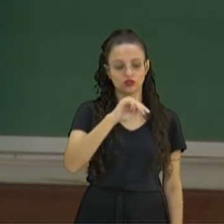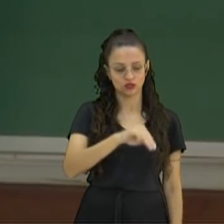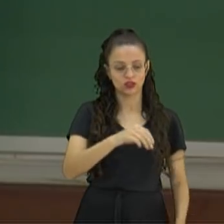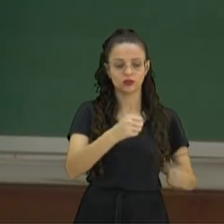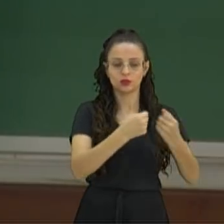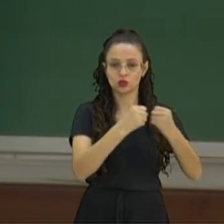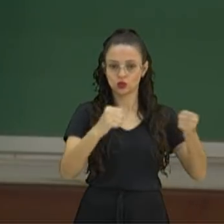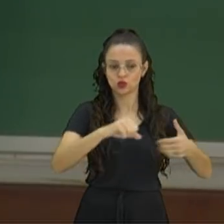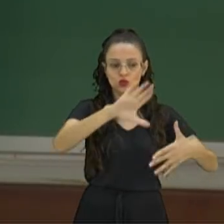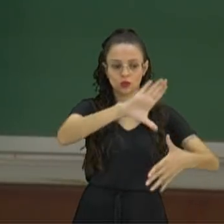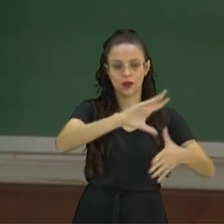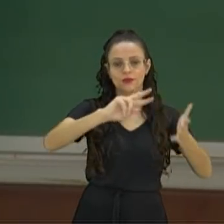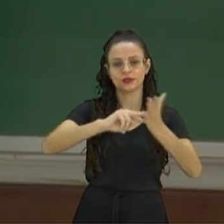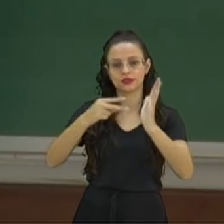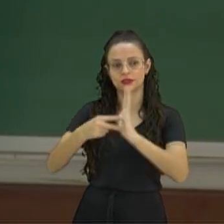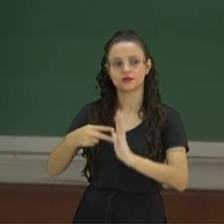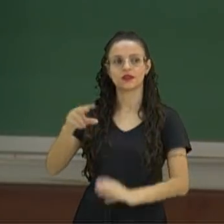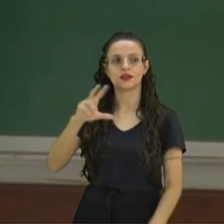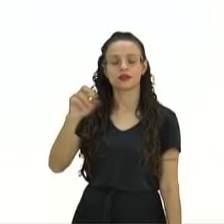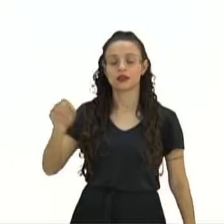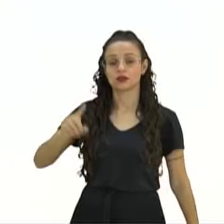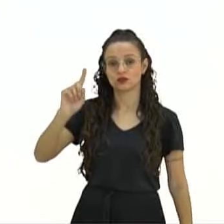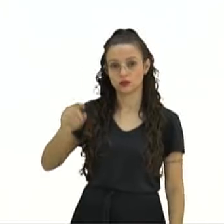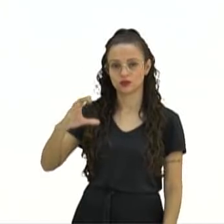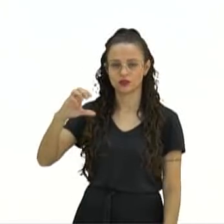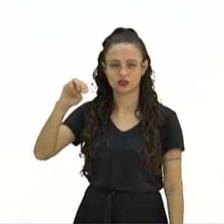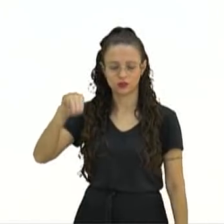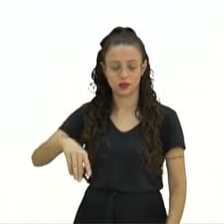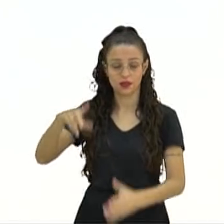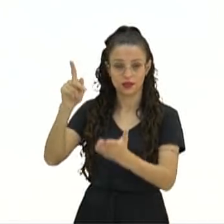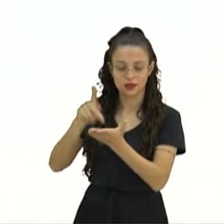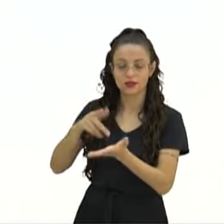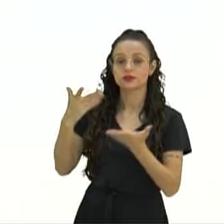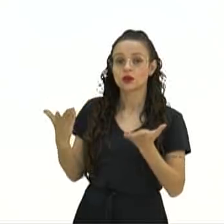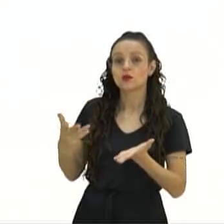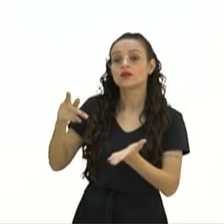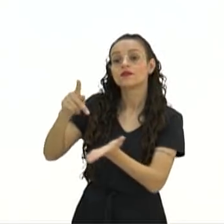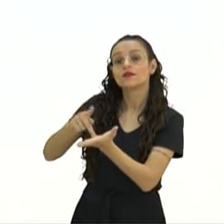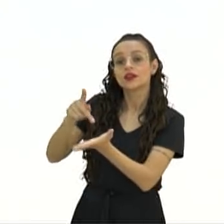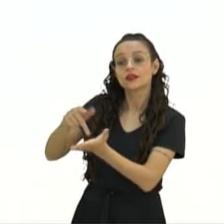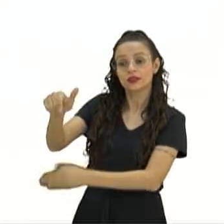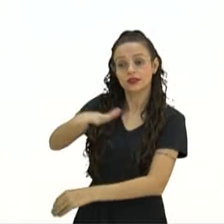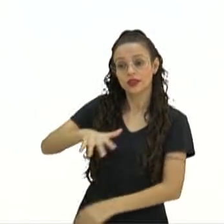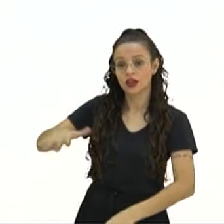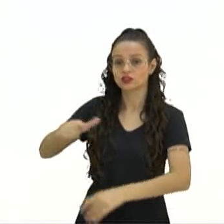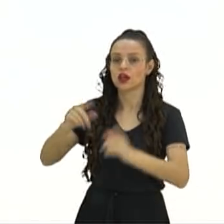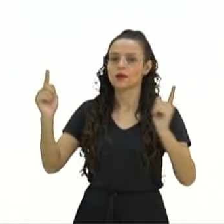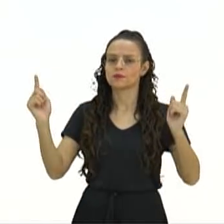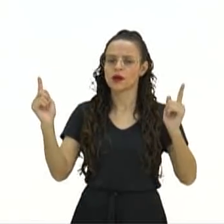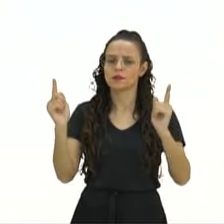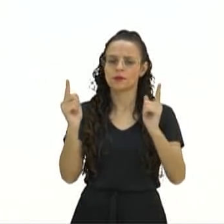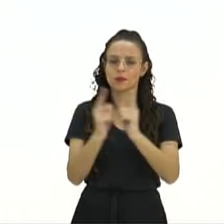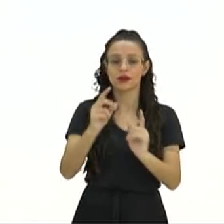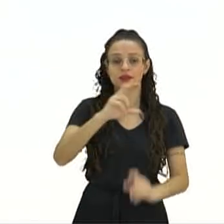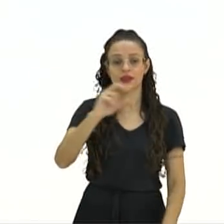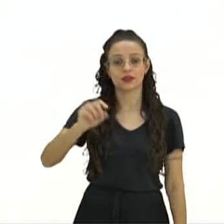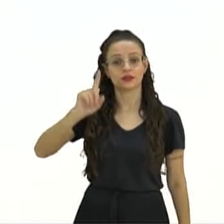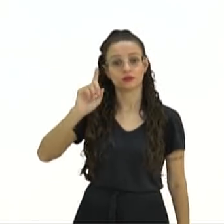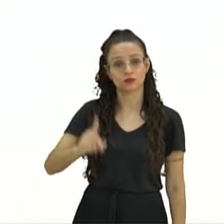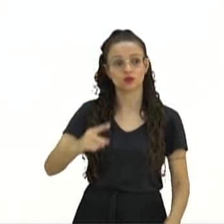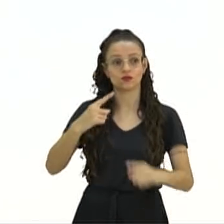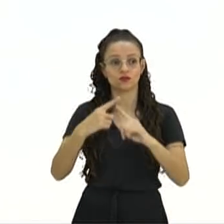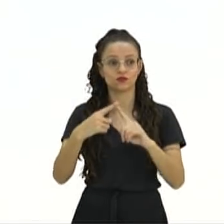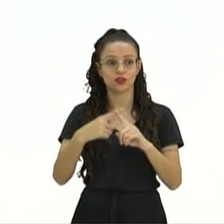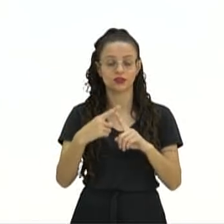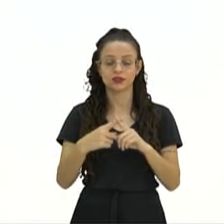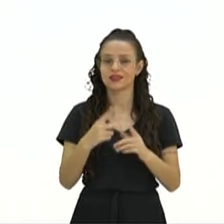mil centímetros na realidade. Ou seja, a realidade foi reduzida 500 mil vezes ali. Sempre se é centímetro